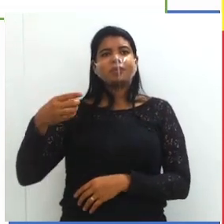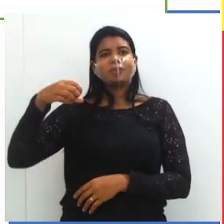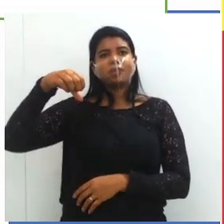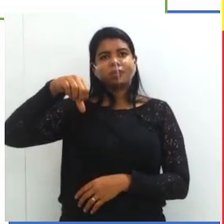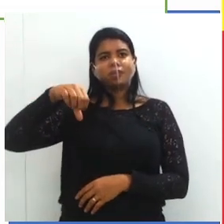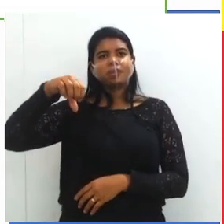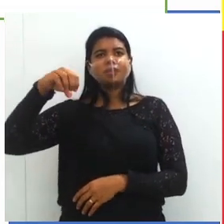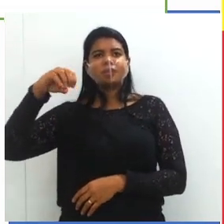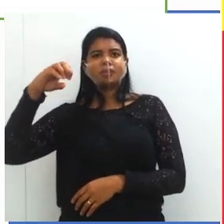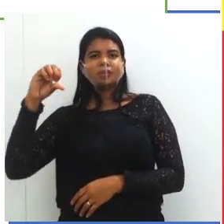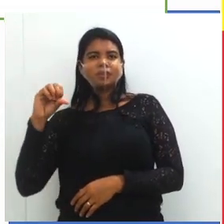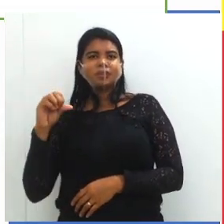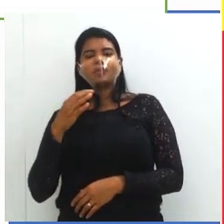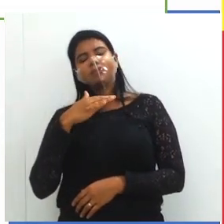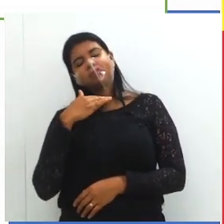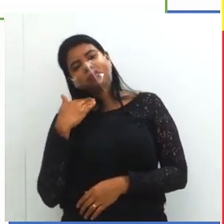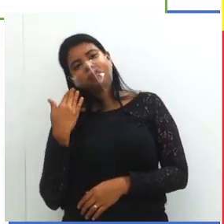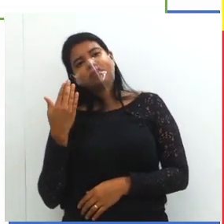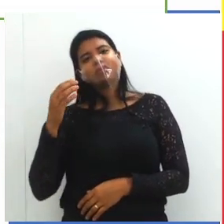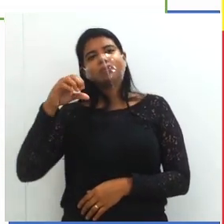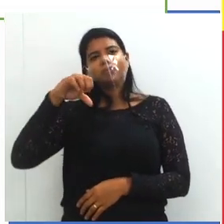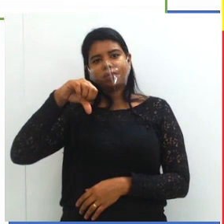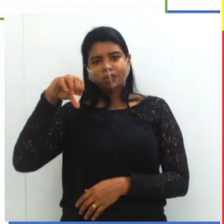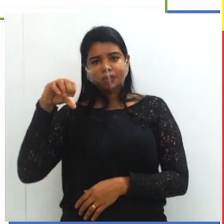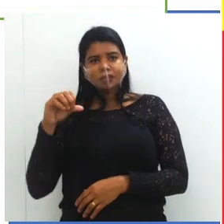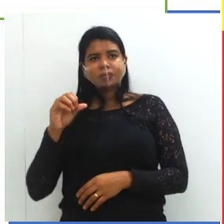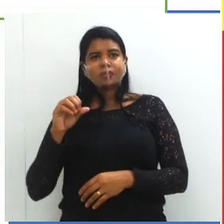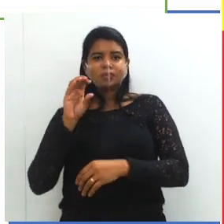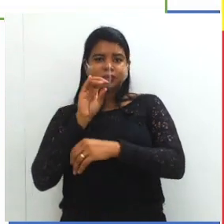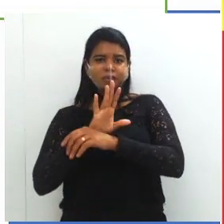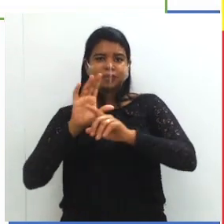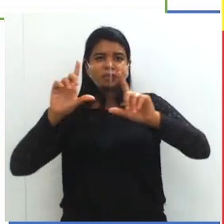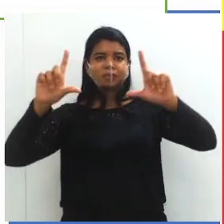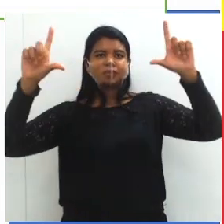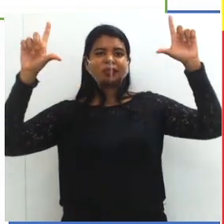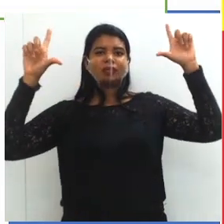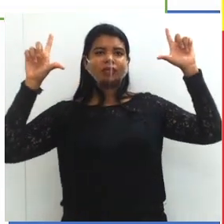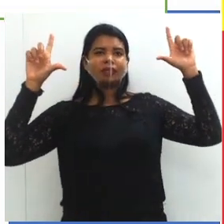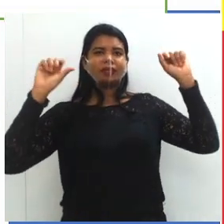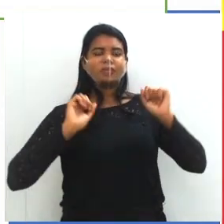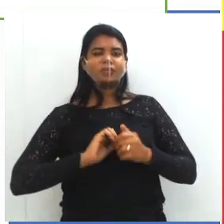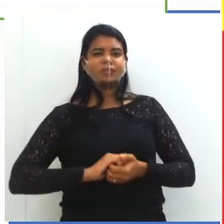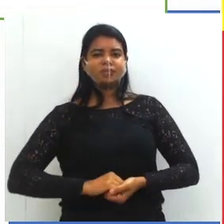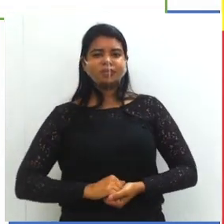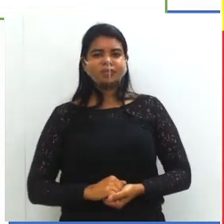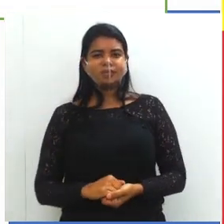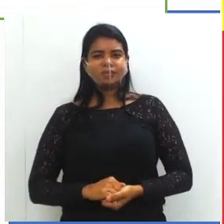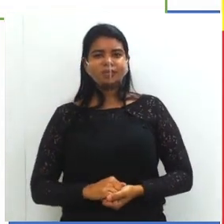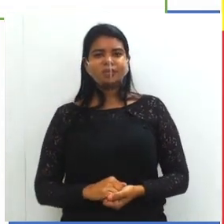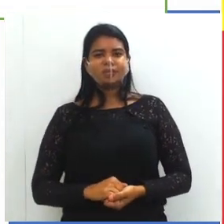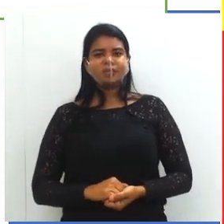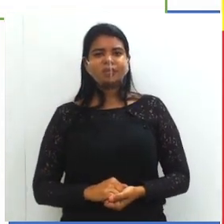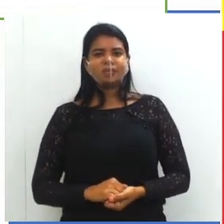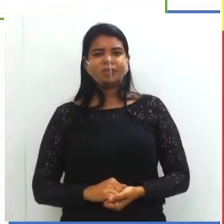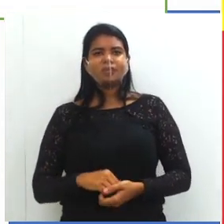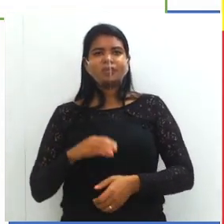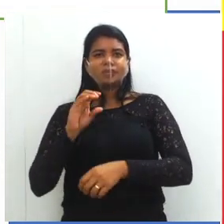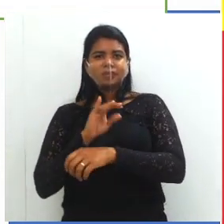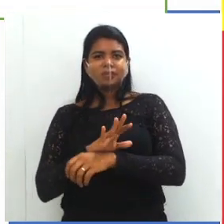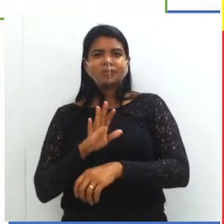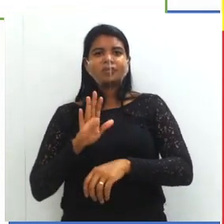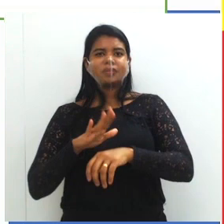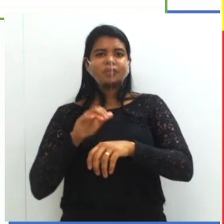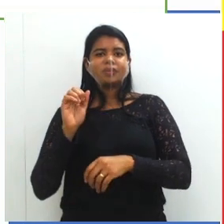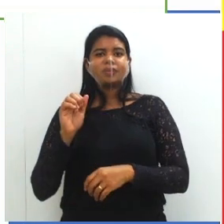1909 e morreu em 99. Vejam só uma foto dele na tela, Dom Helder Câmara, chamado